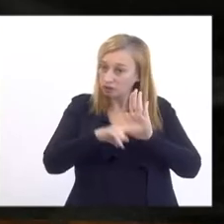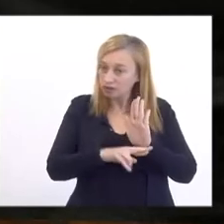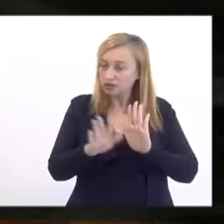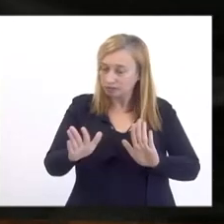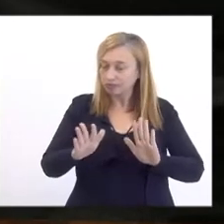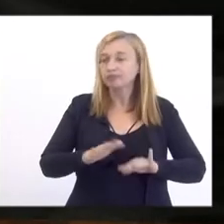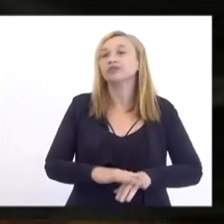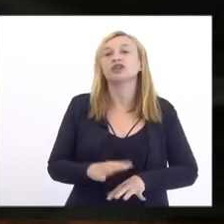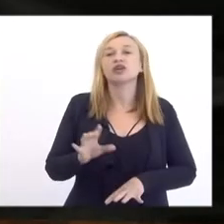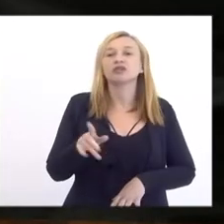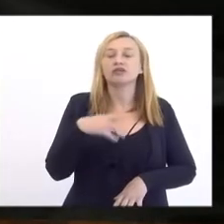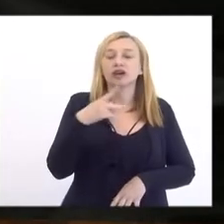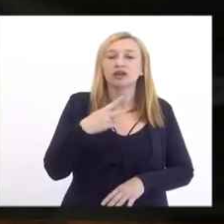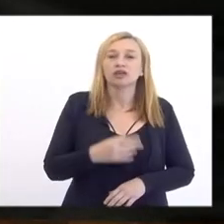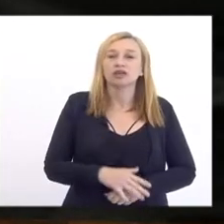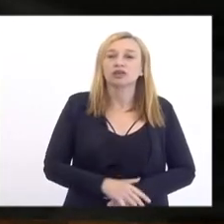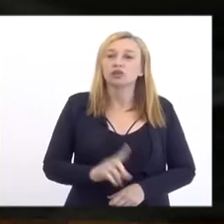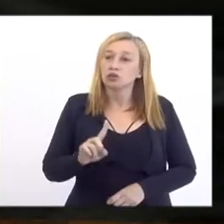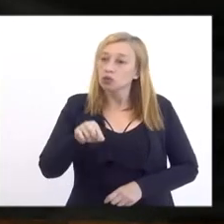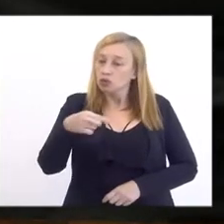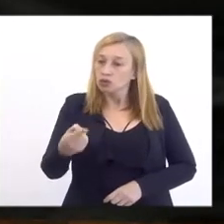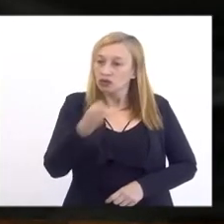quero rememorar